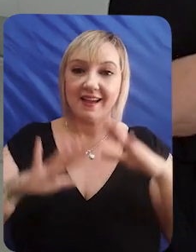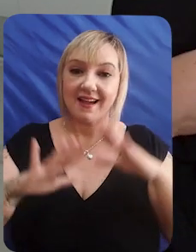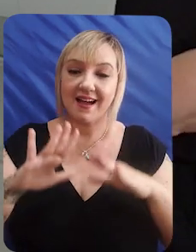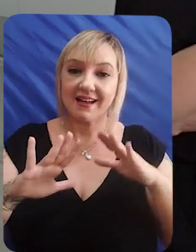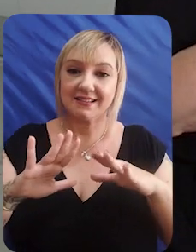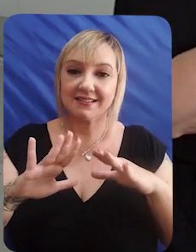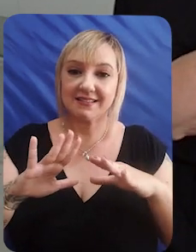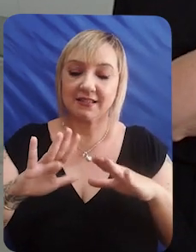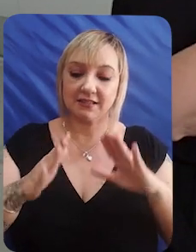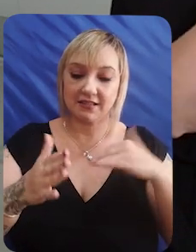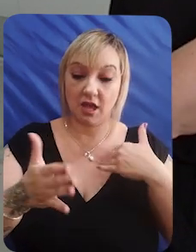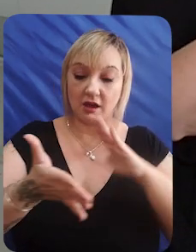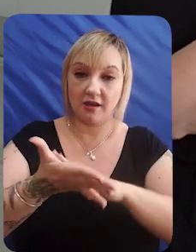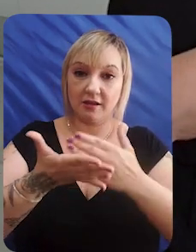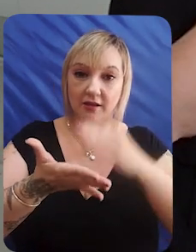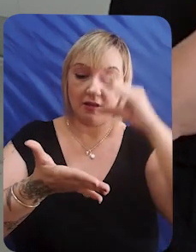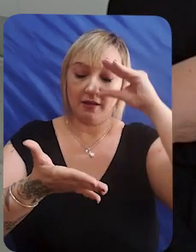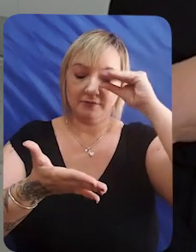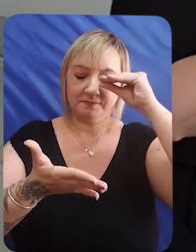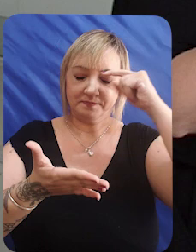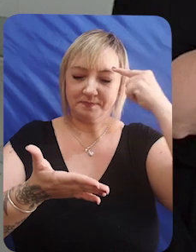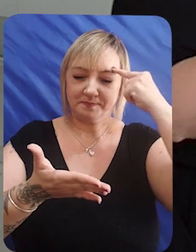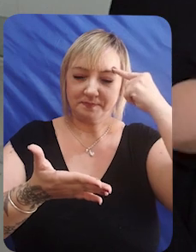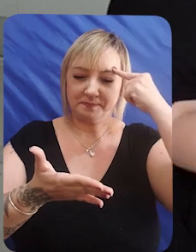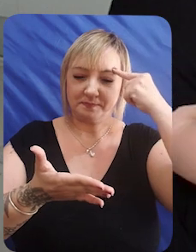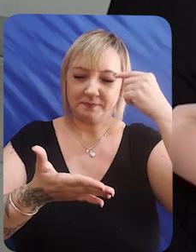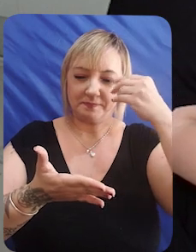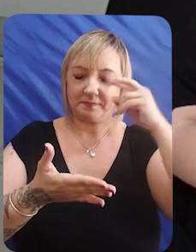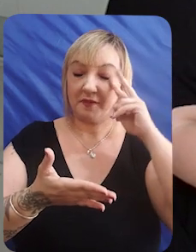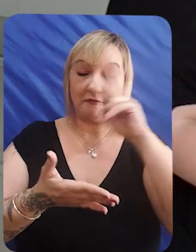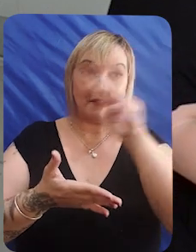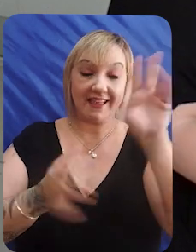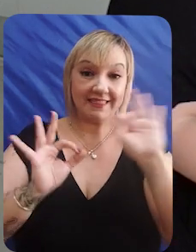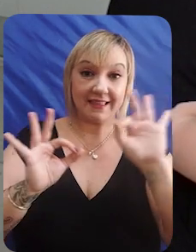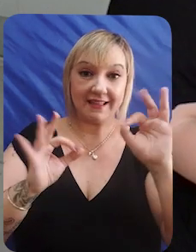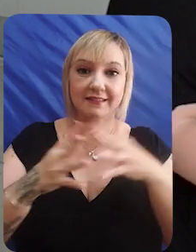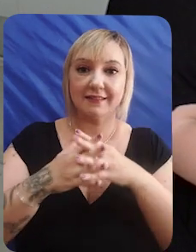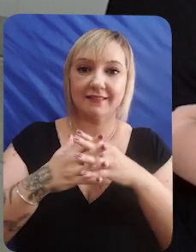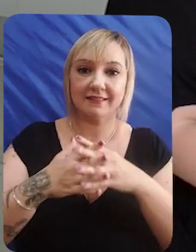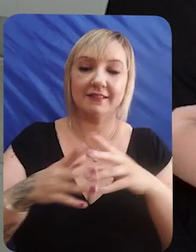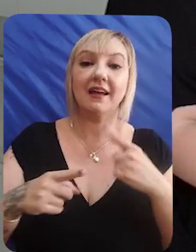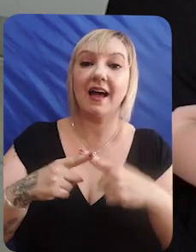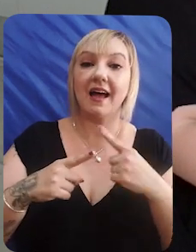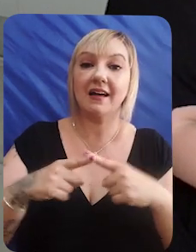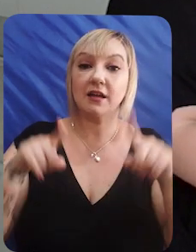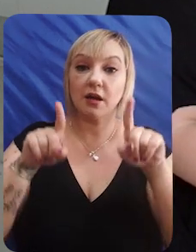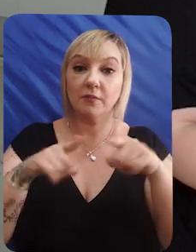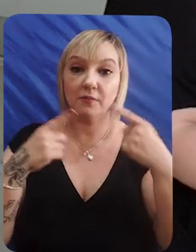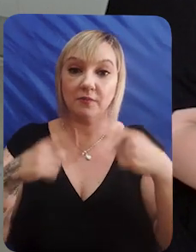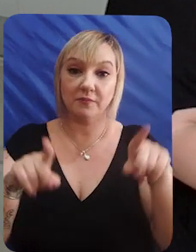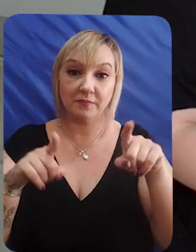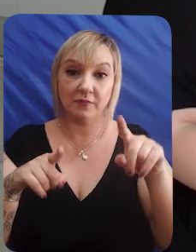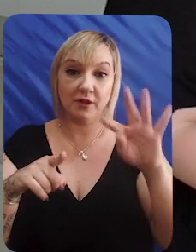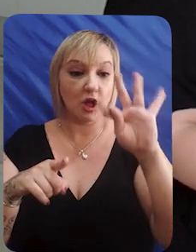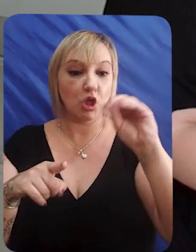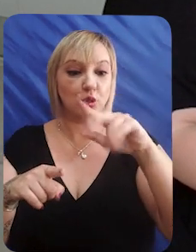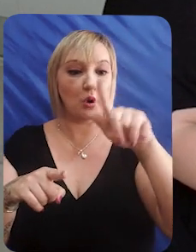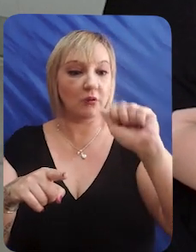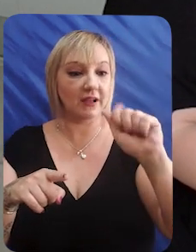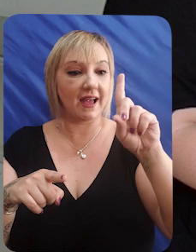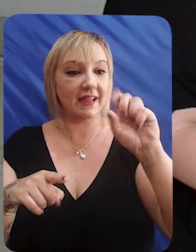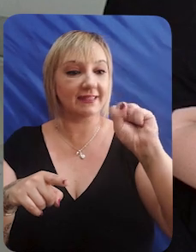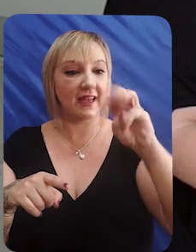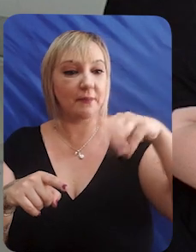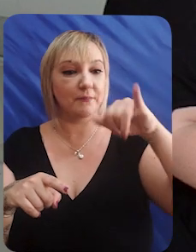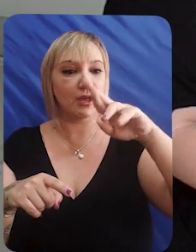estou interpretando e eu fecho o olho, porque eu tenho que me concentrar para passar. Entendi. E aí a gente tinha a música, a Tonga da Mironga do Cabulete.